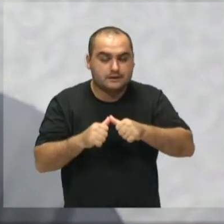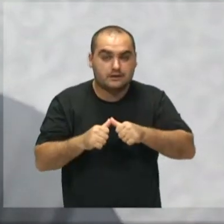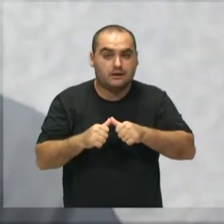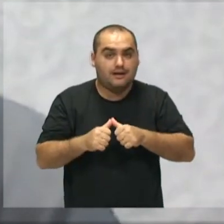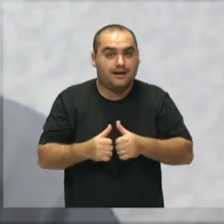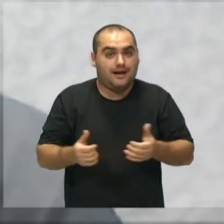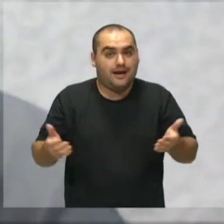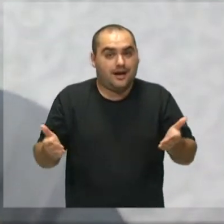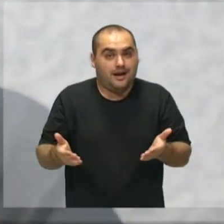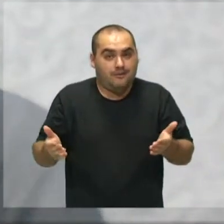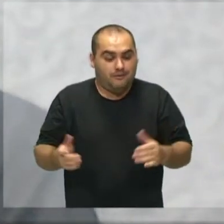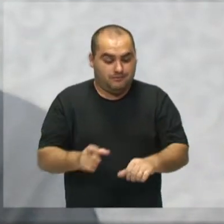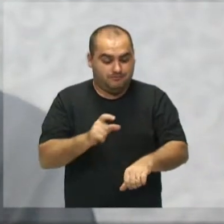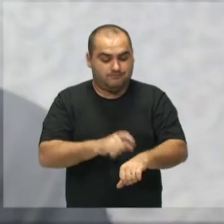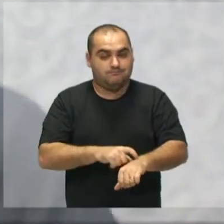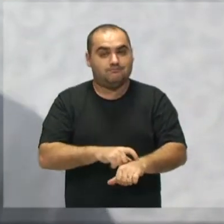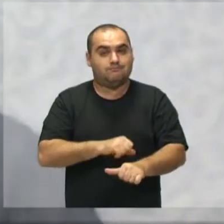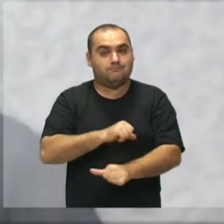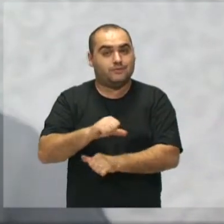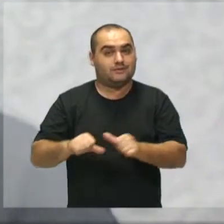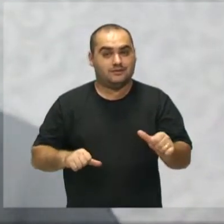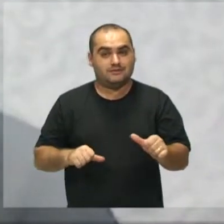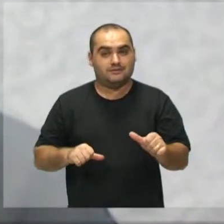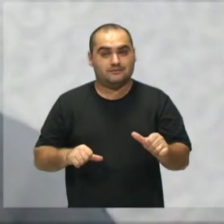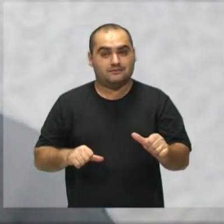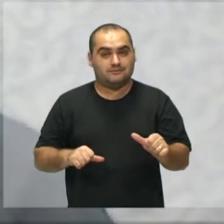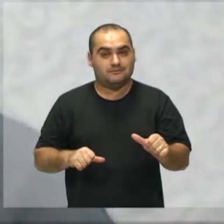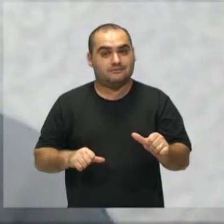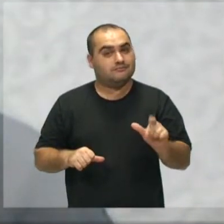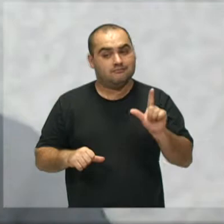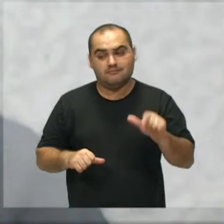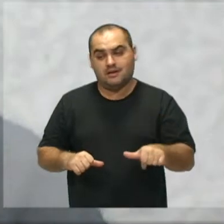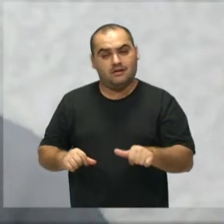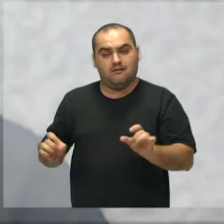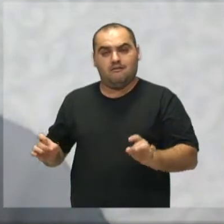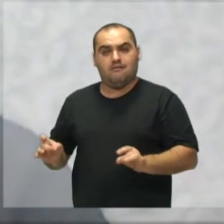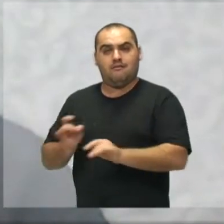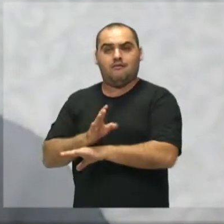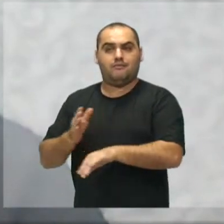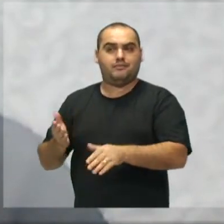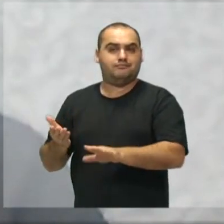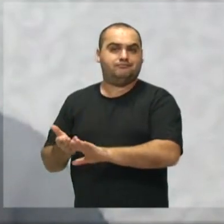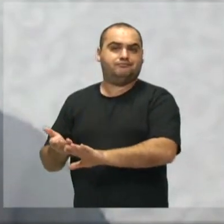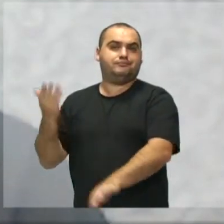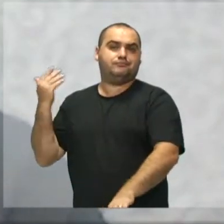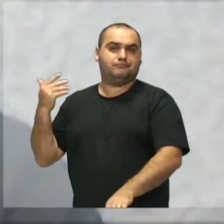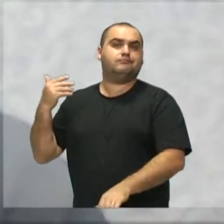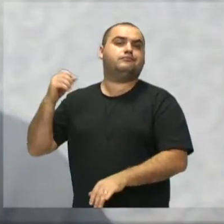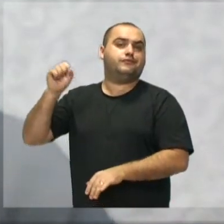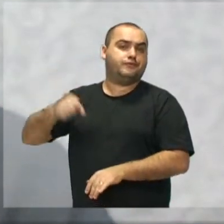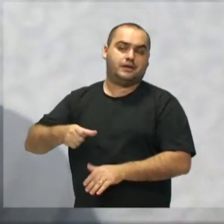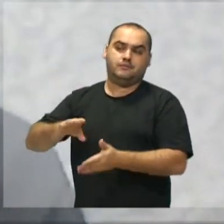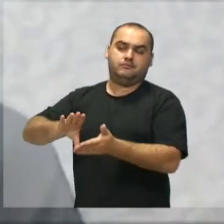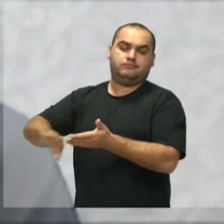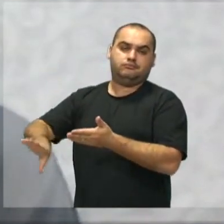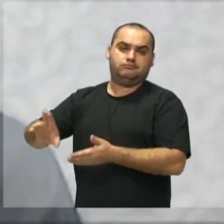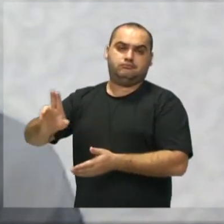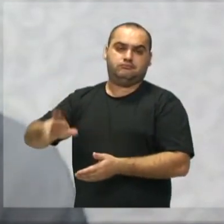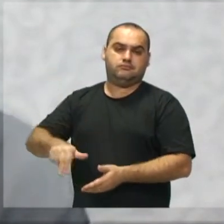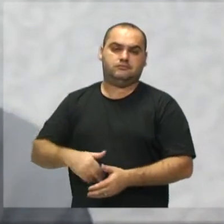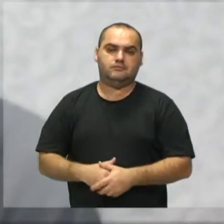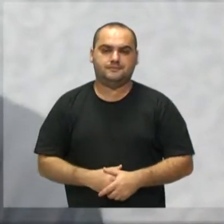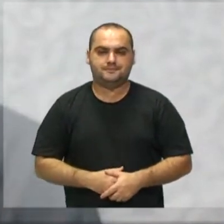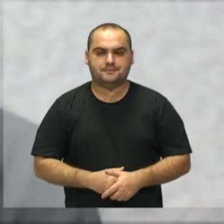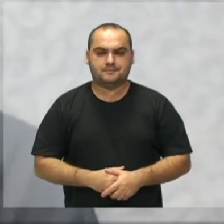essa transição. E são as primeiras a ficar para trás. Isso é bastante comum que aconteça. Por outro lado, não significa